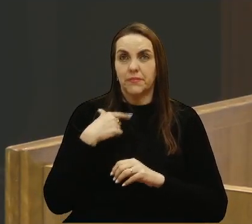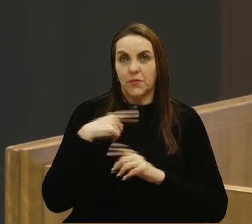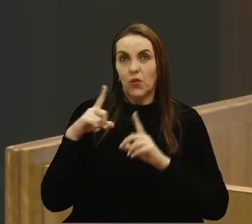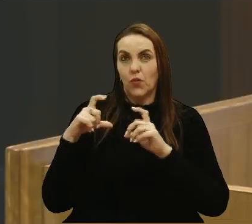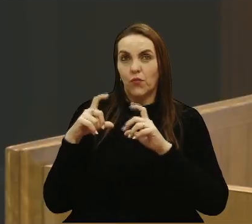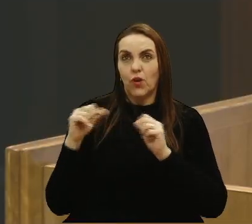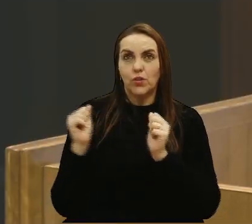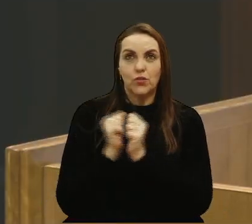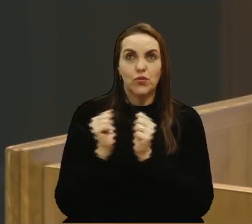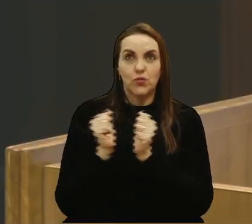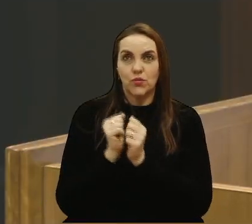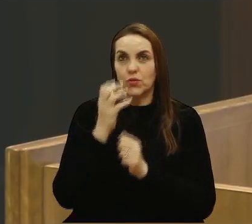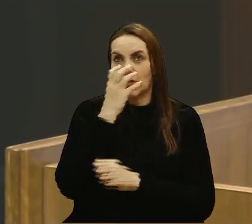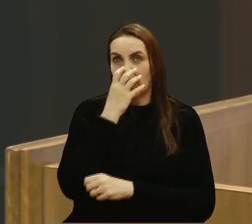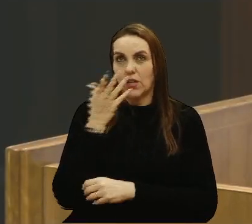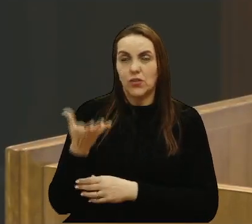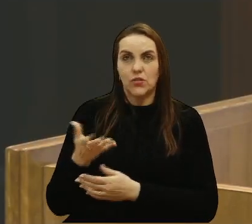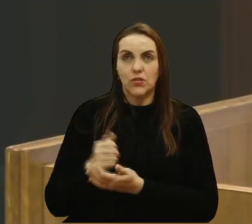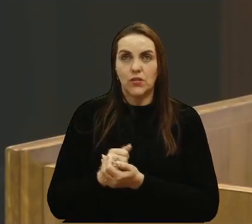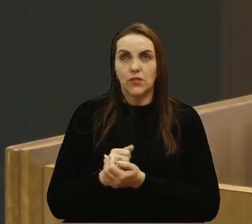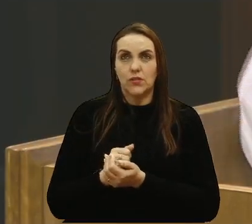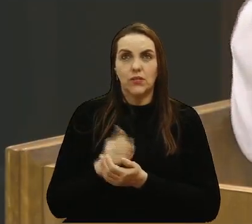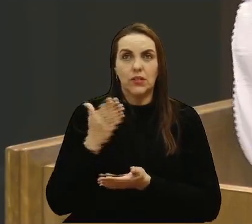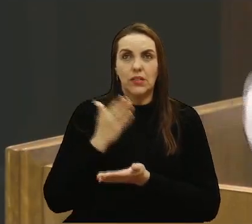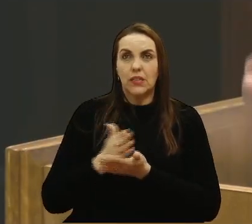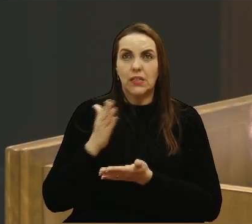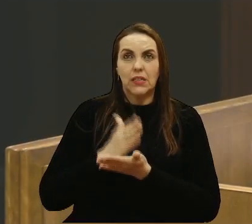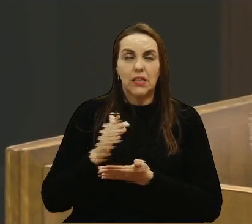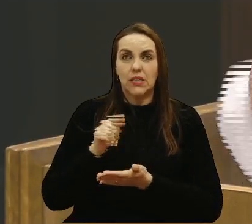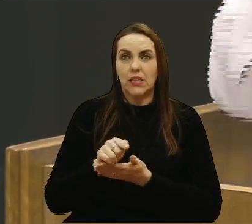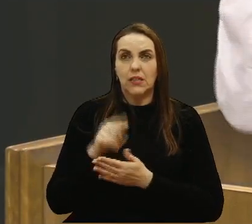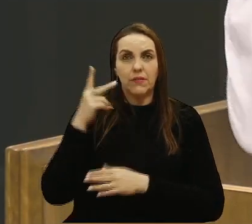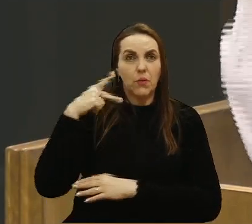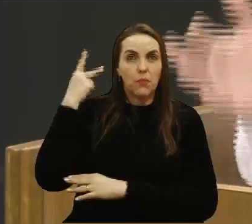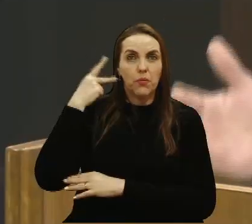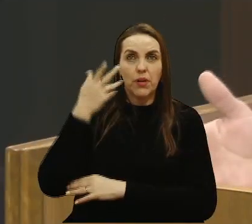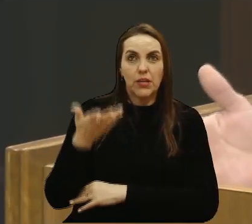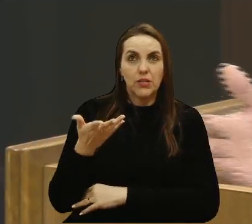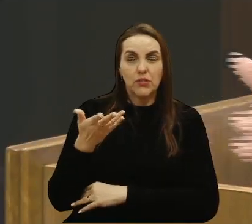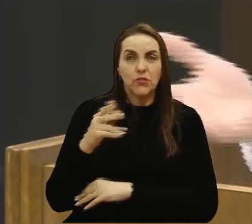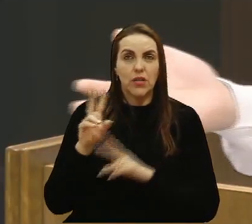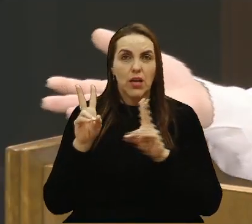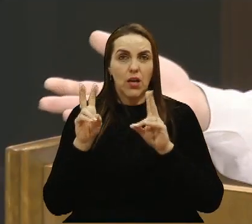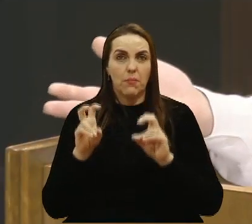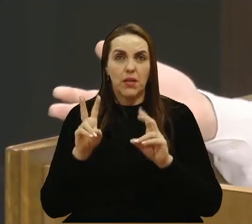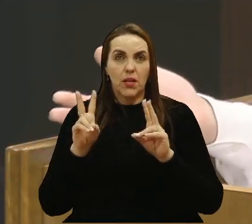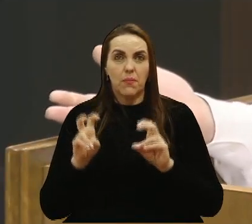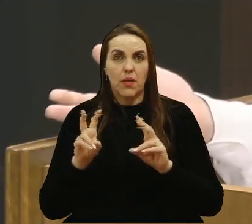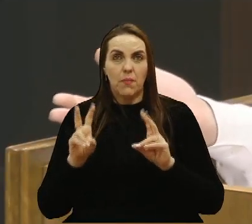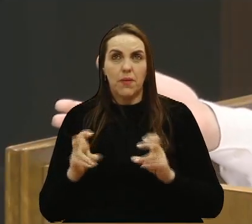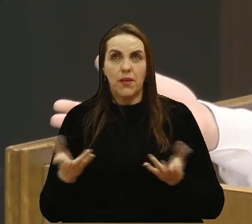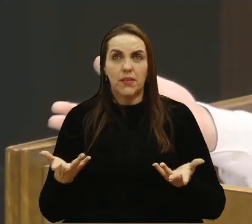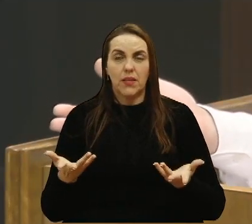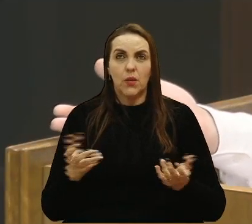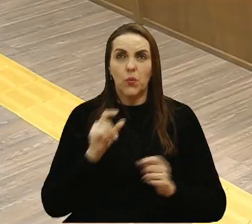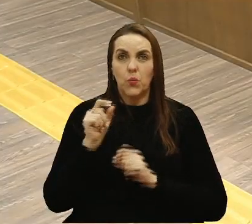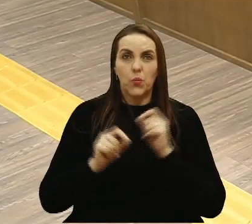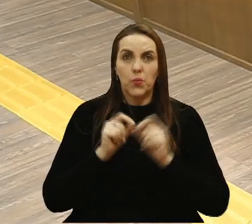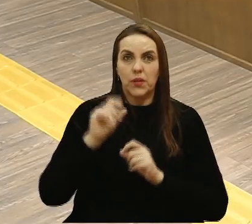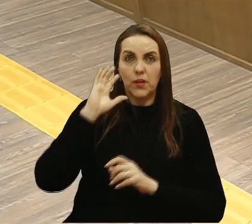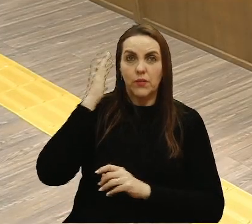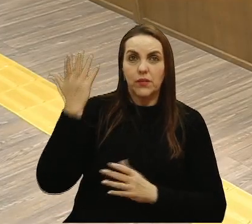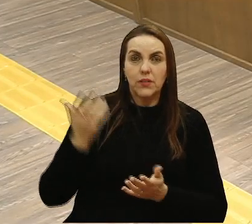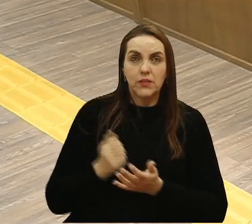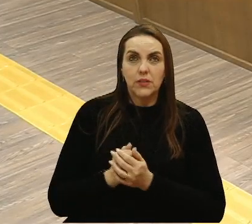meu cachorro, o cara vai lá e comenta. Malman, não tem nada com de política, o cara vai lá e comenta. Uma questão que de é ordem. isso que está acontecendo?